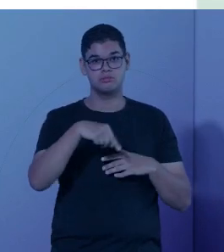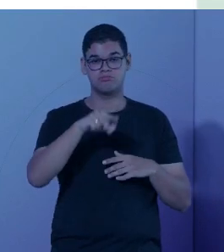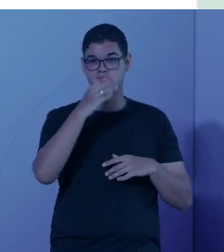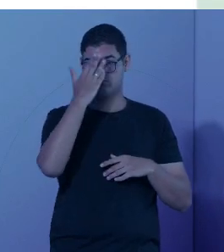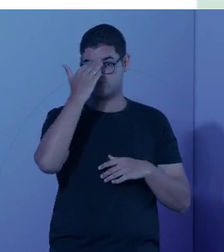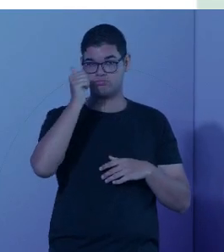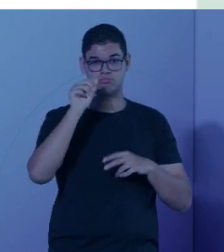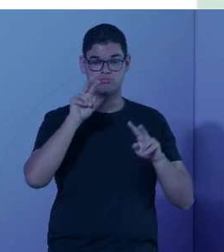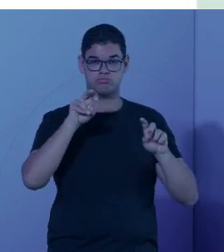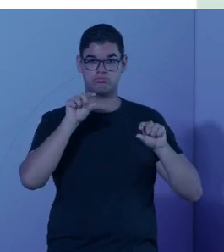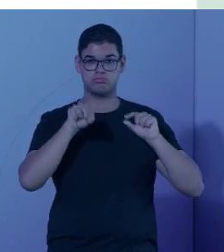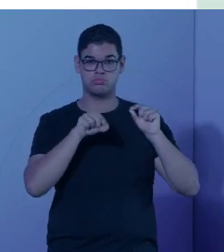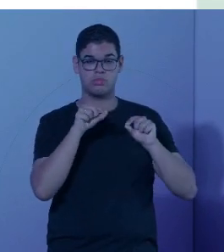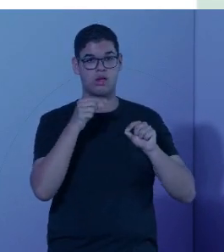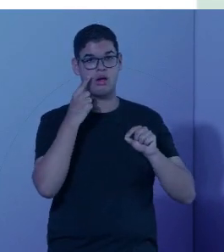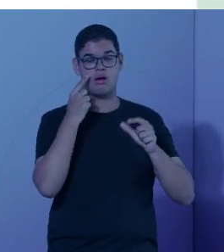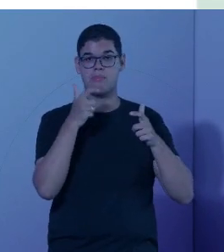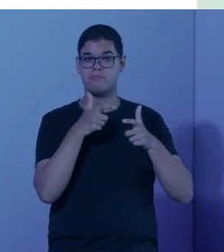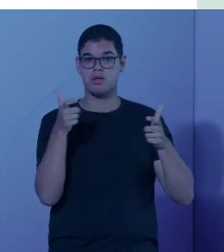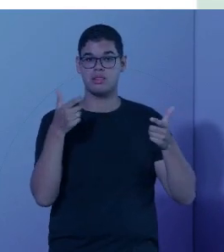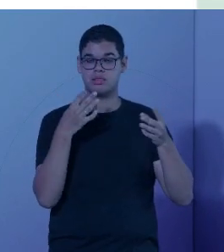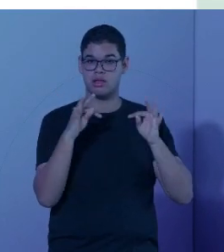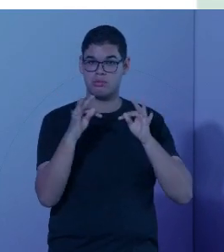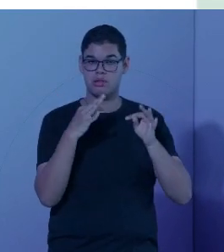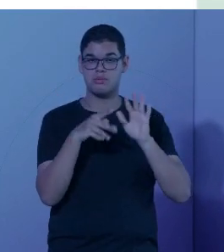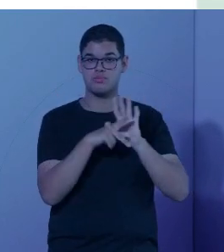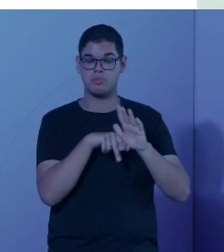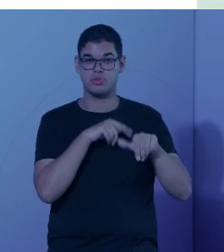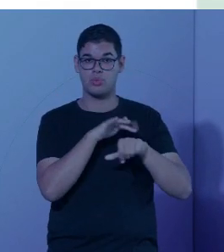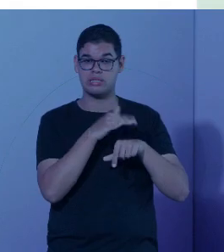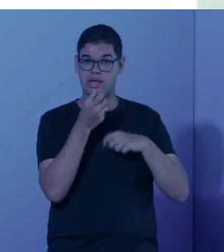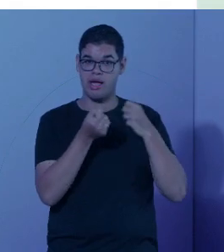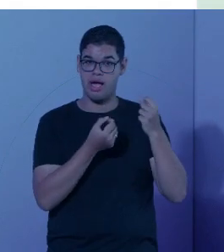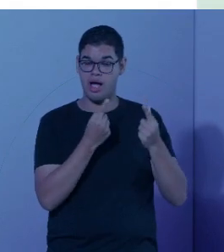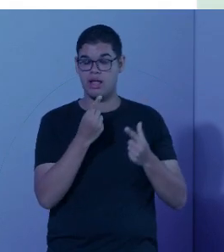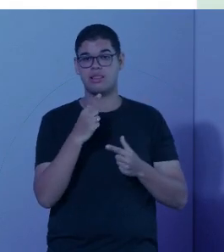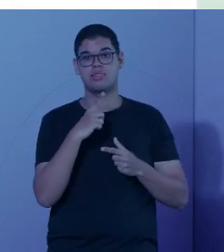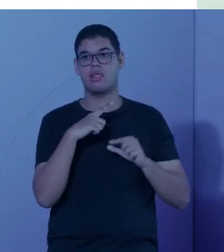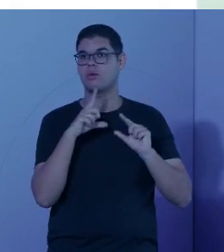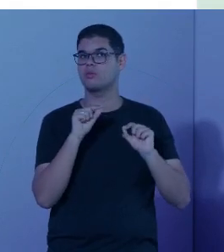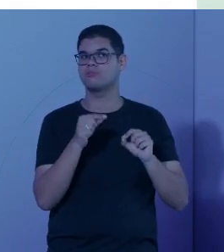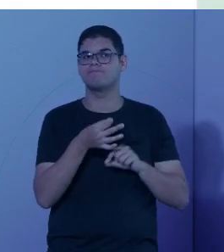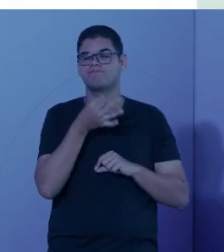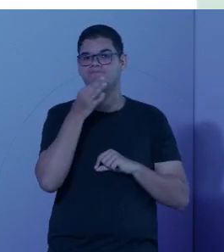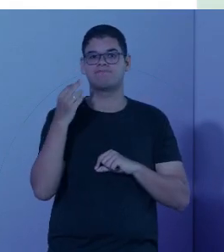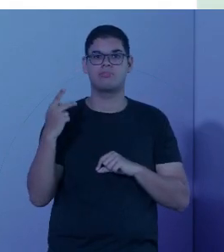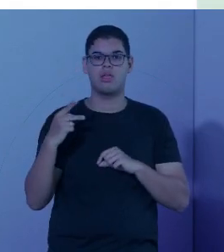saúde, a maioria dos tratamentos para doenças raras tem uma visão